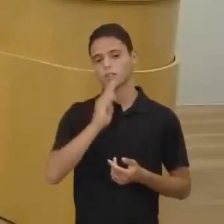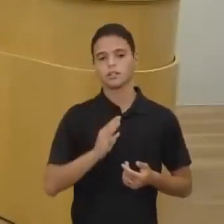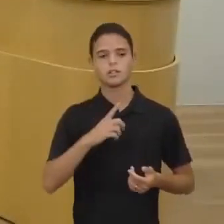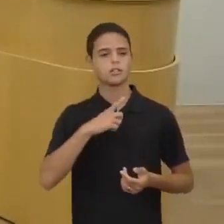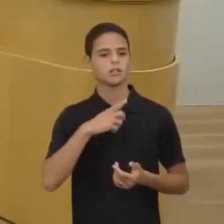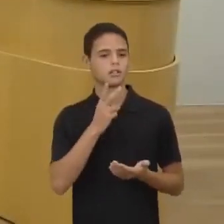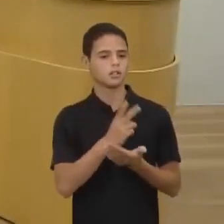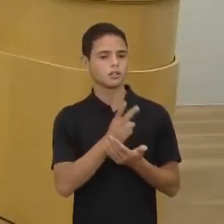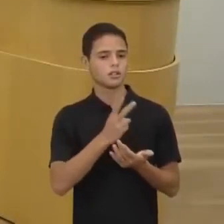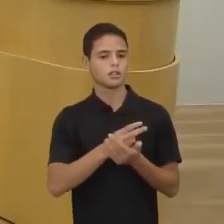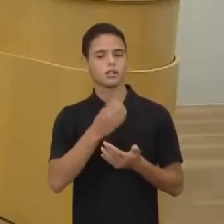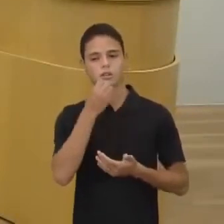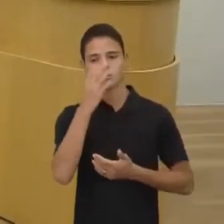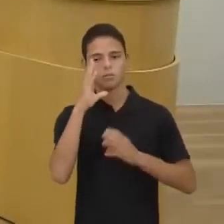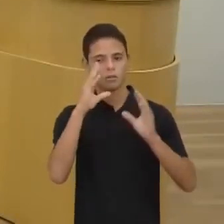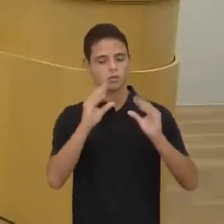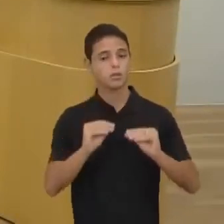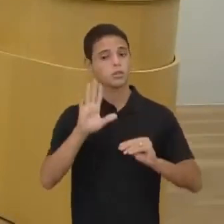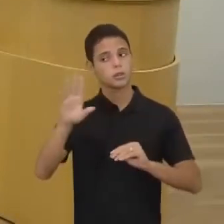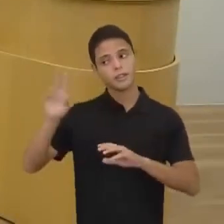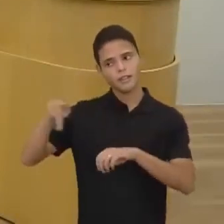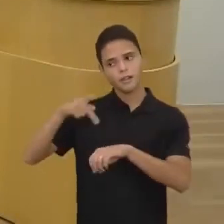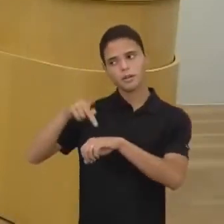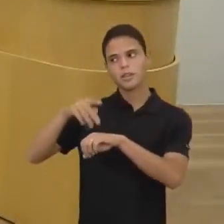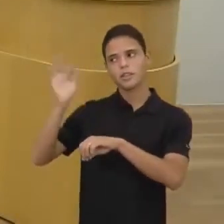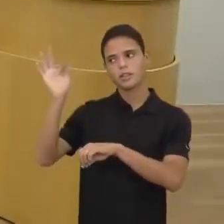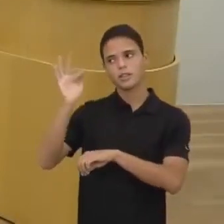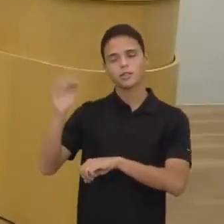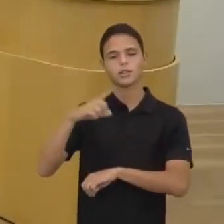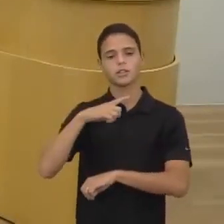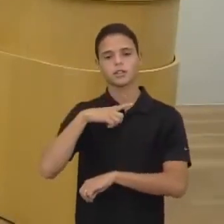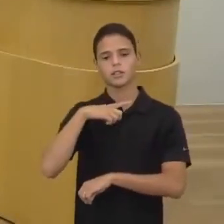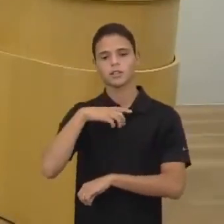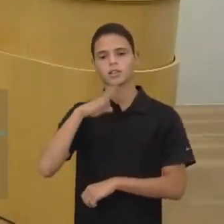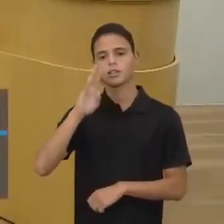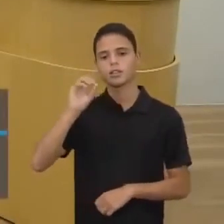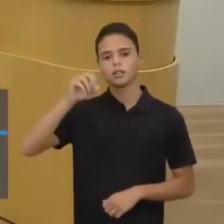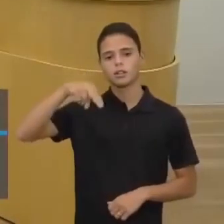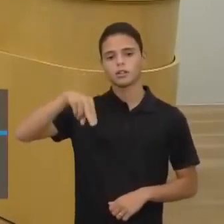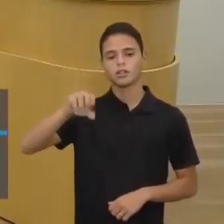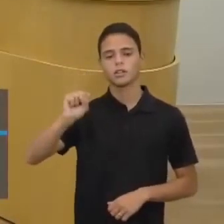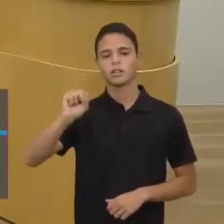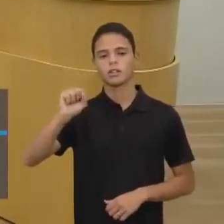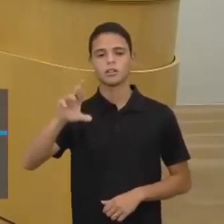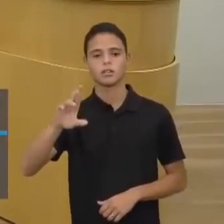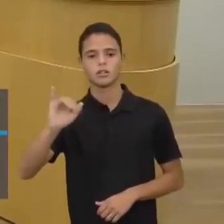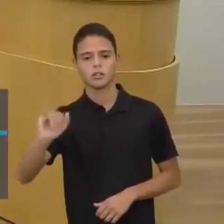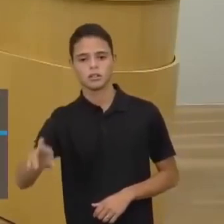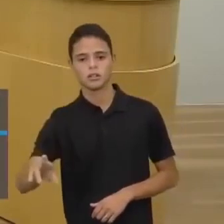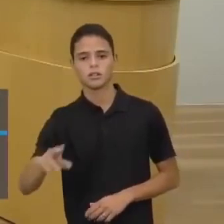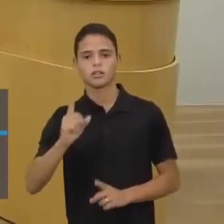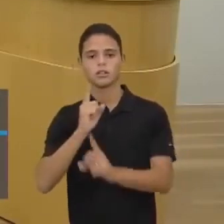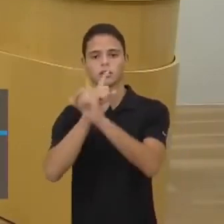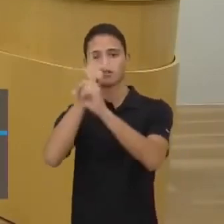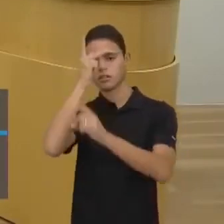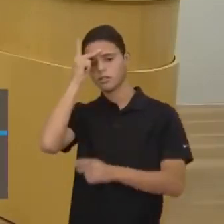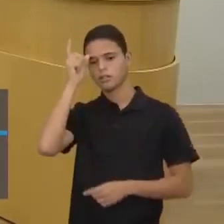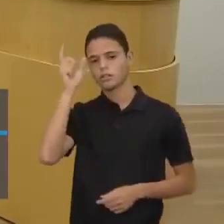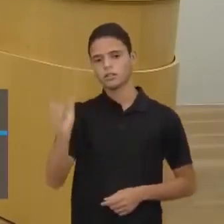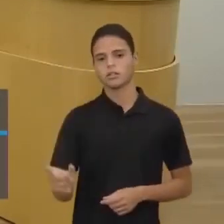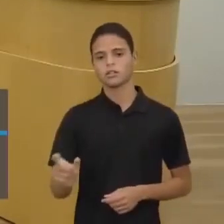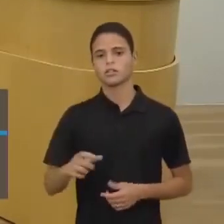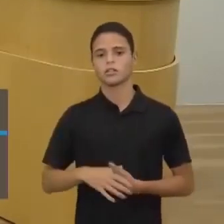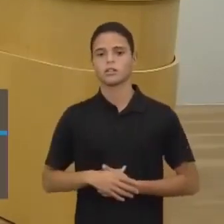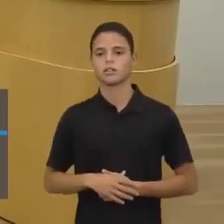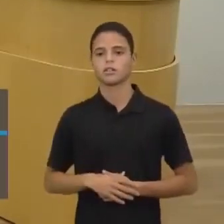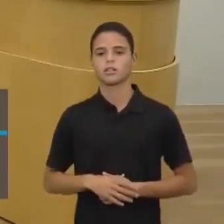chegou, nós. Lá na França, não. Você tem o bonsoir, que é quando você encontra a pessoa, e bonne